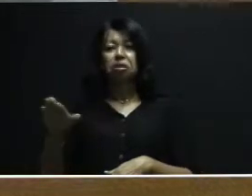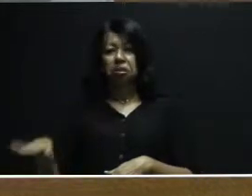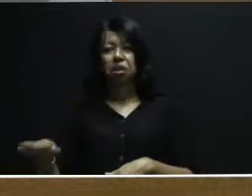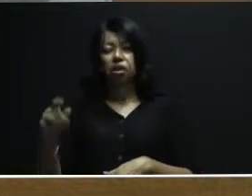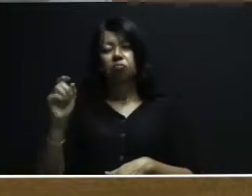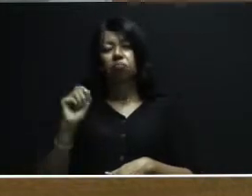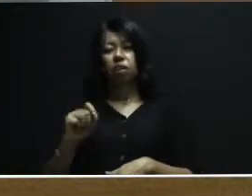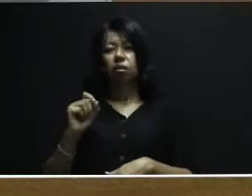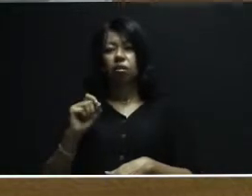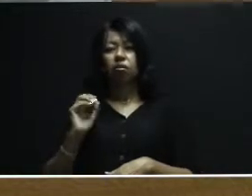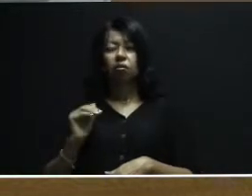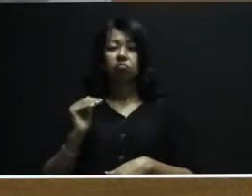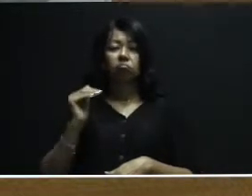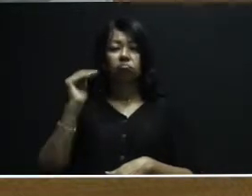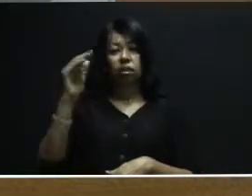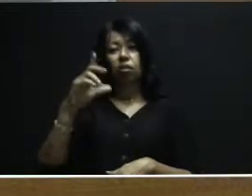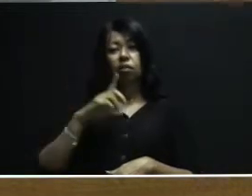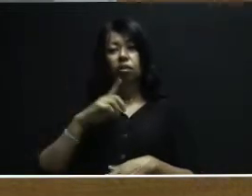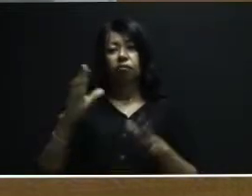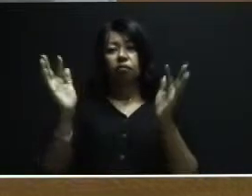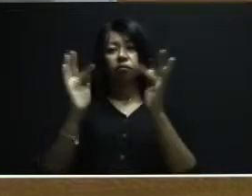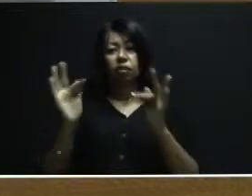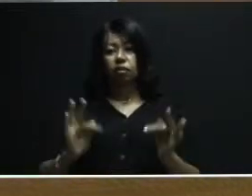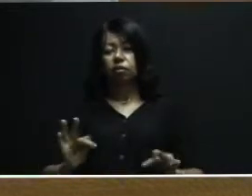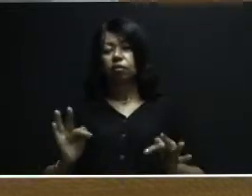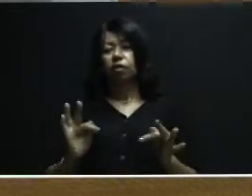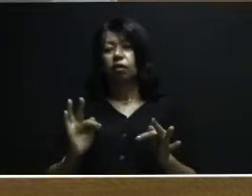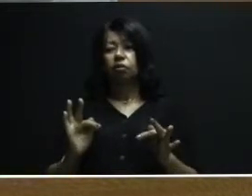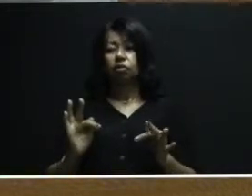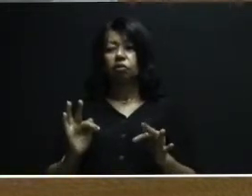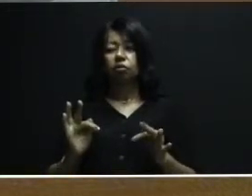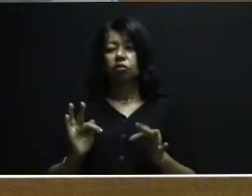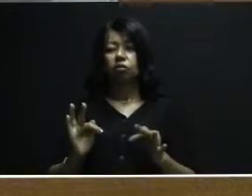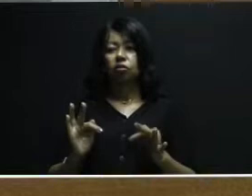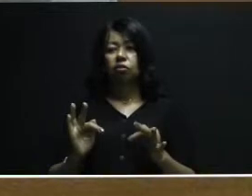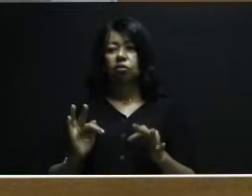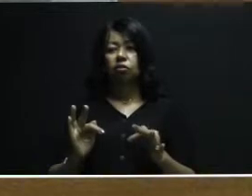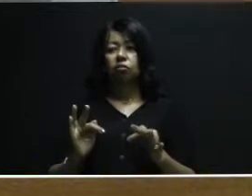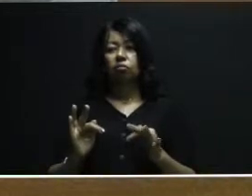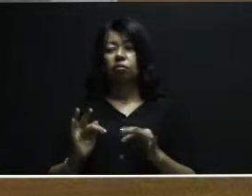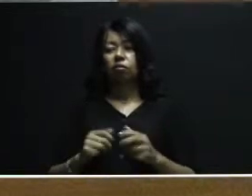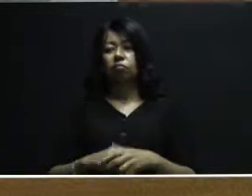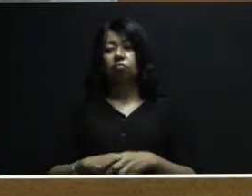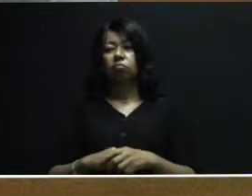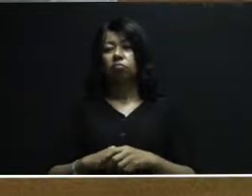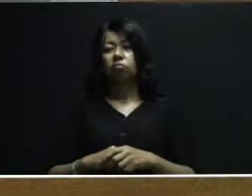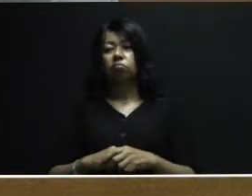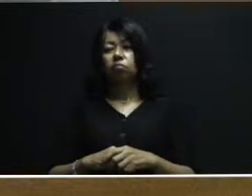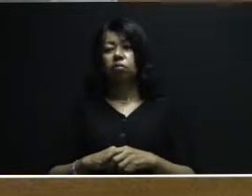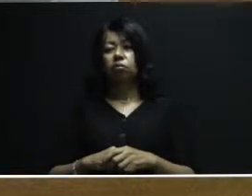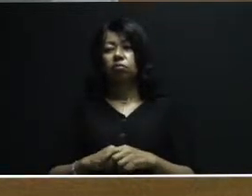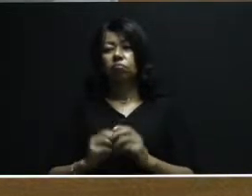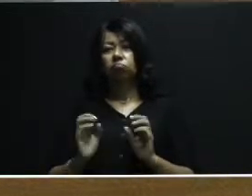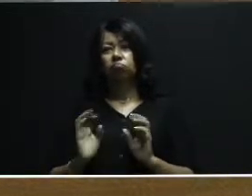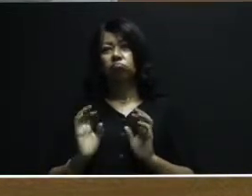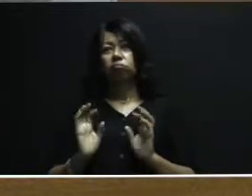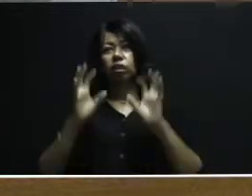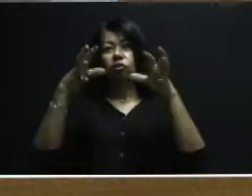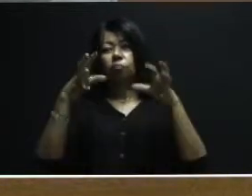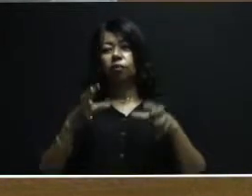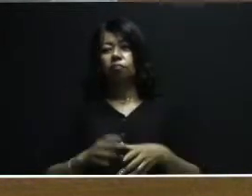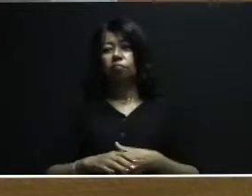me realizei, aqui eu tive a felicidade de colocar o handebol aonde o